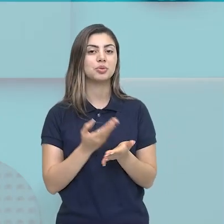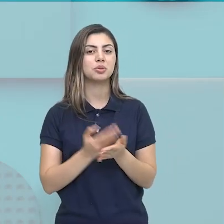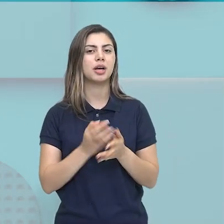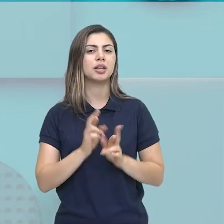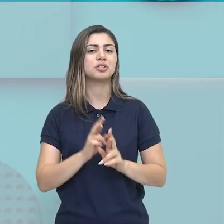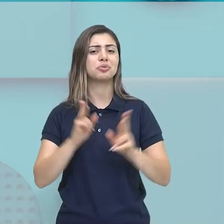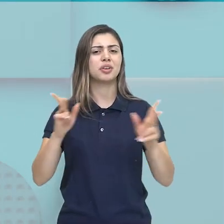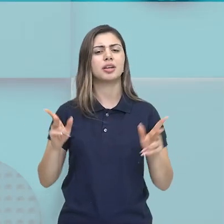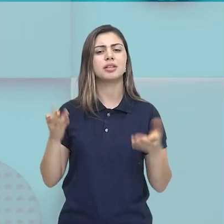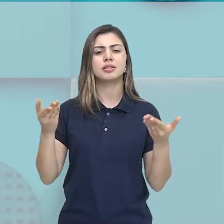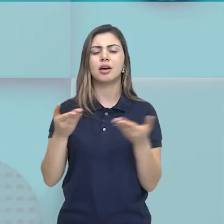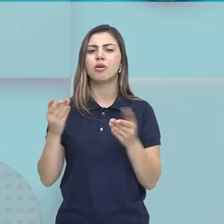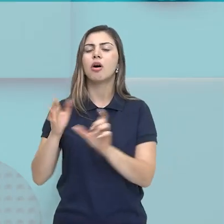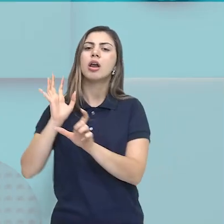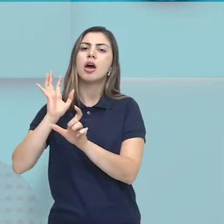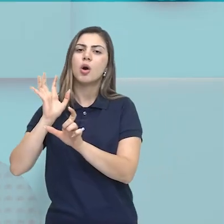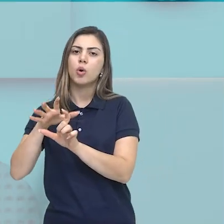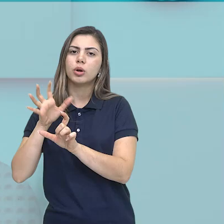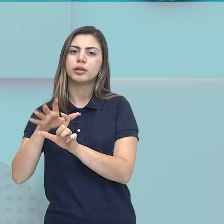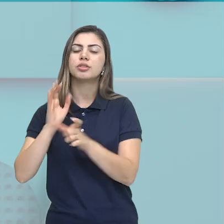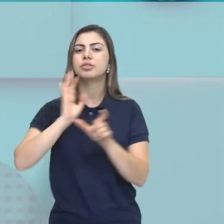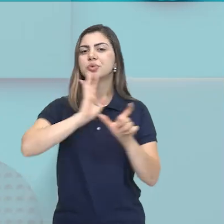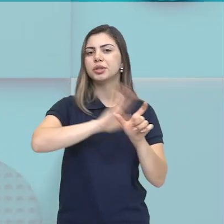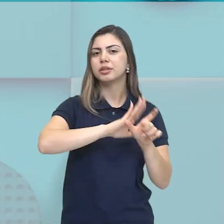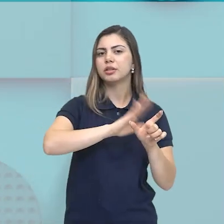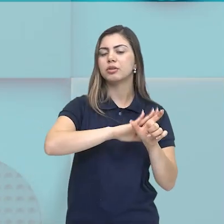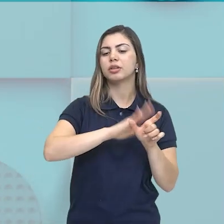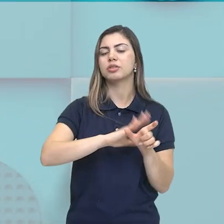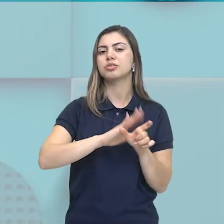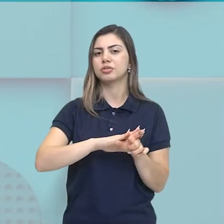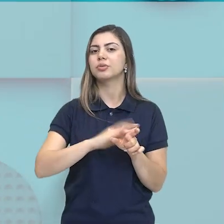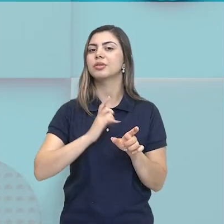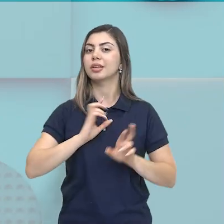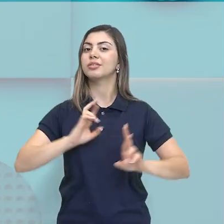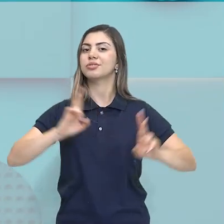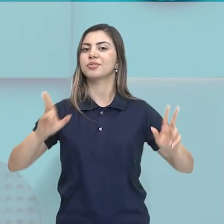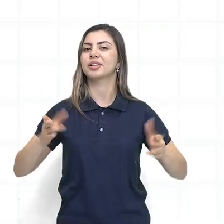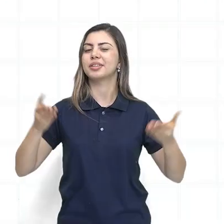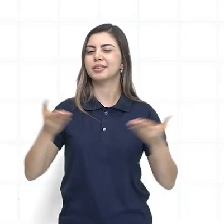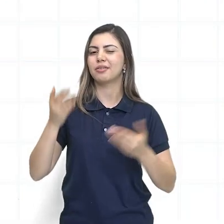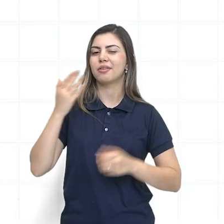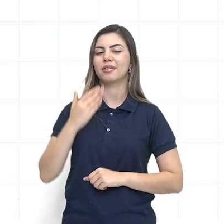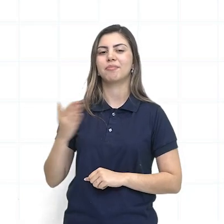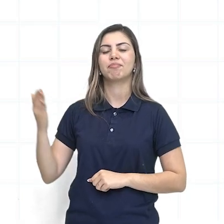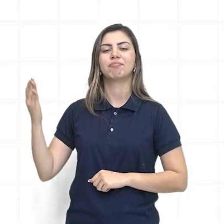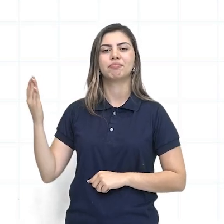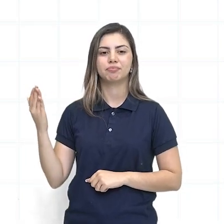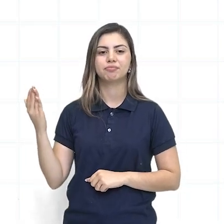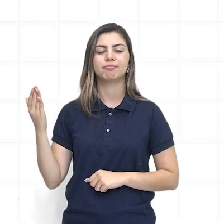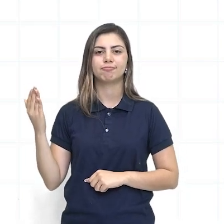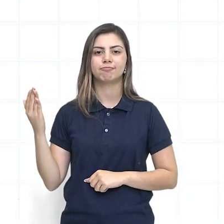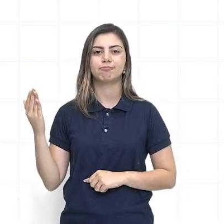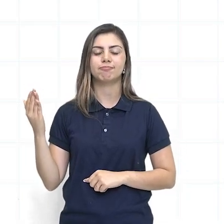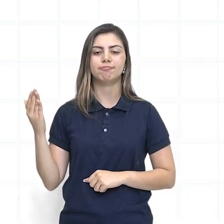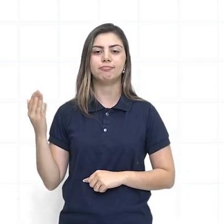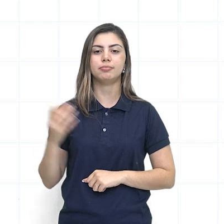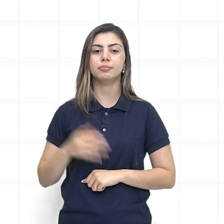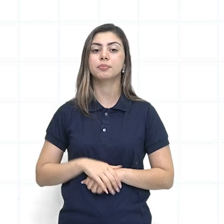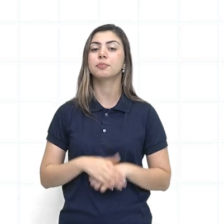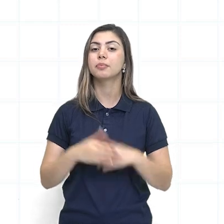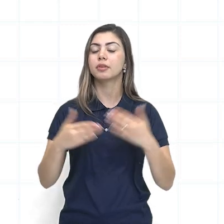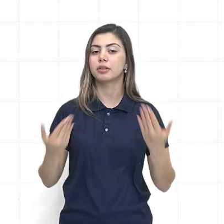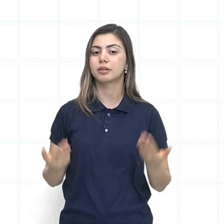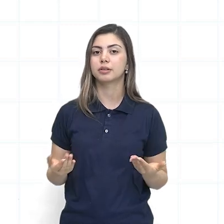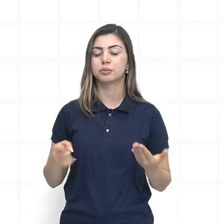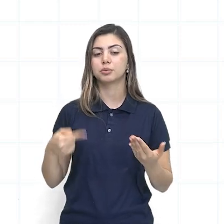apresentar para vocês um quadro, e veja a diferença de denotação e conotação. Quando essa